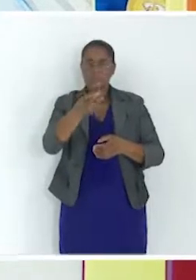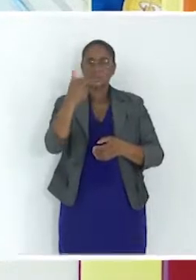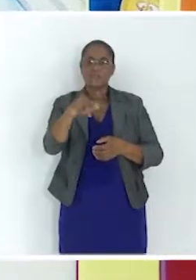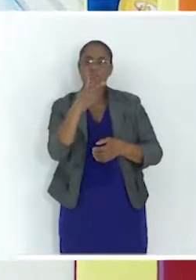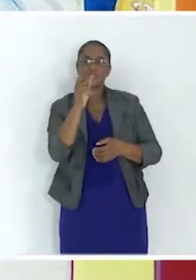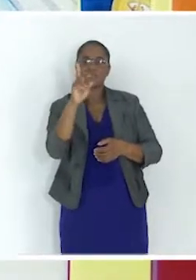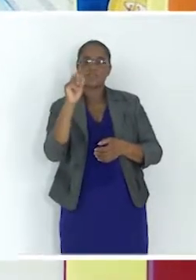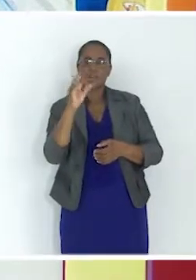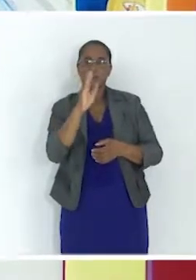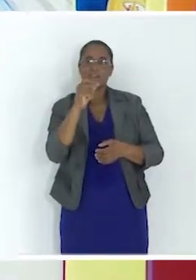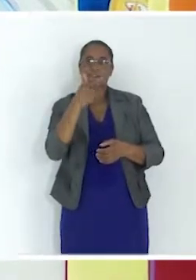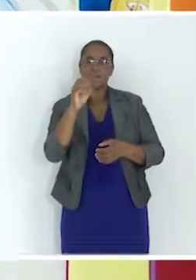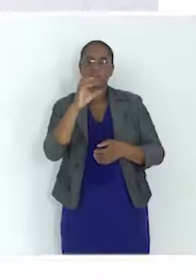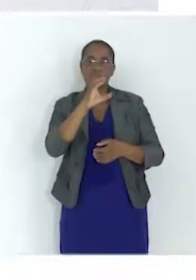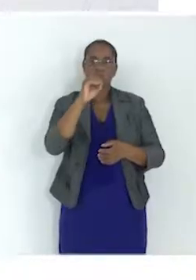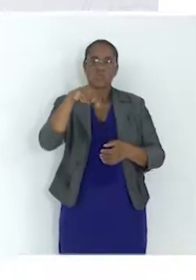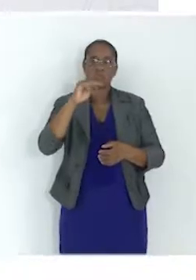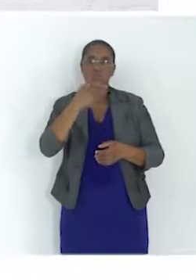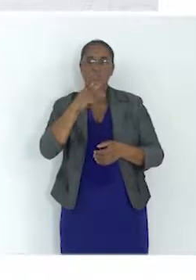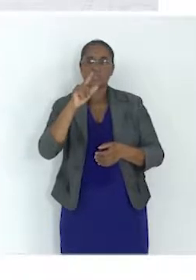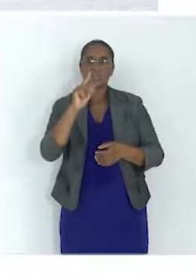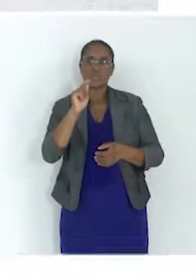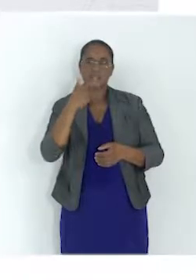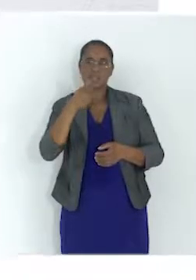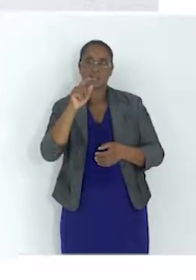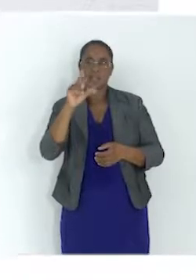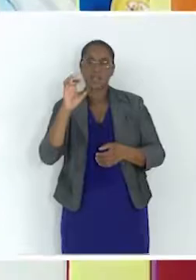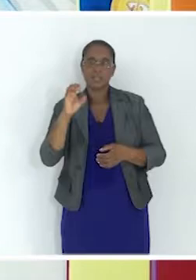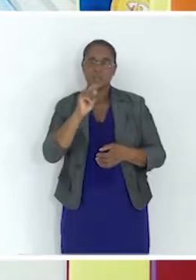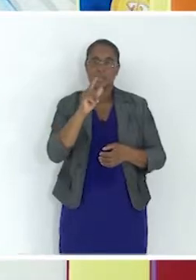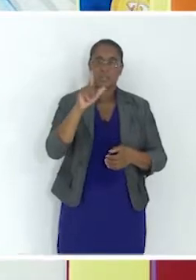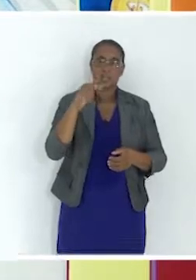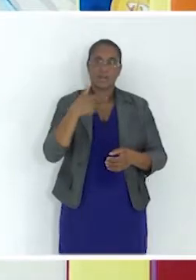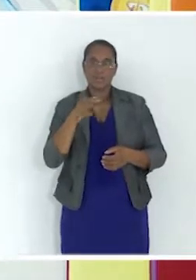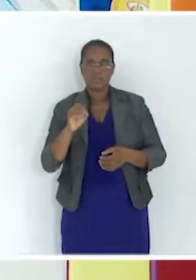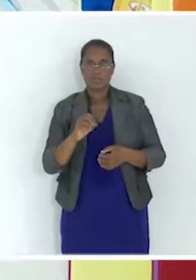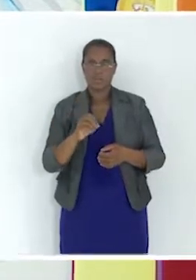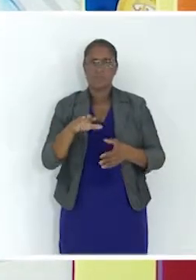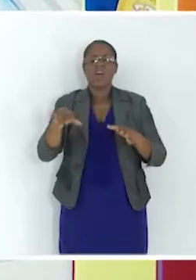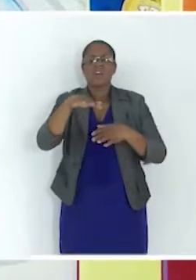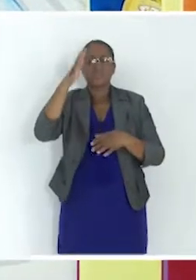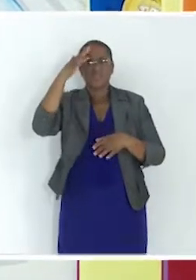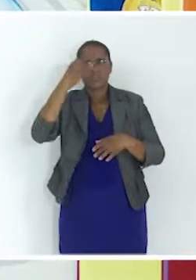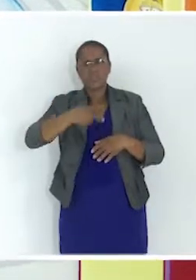elenco. Onde é que fica o número 3? Muito bem, fato. Conjunto de porcos.